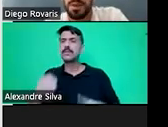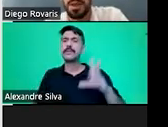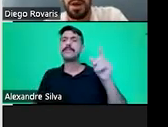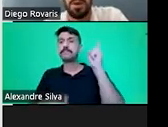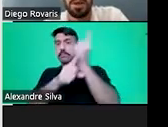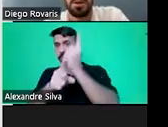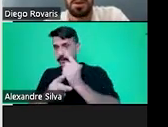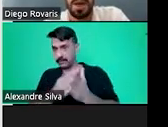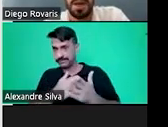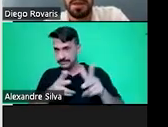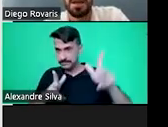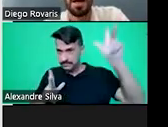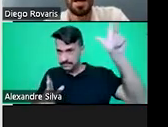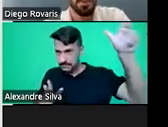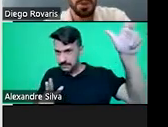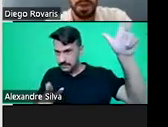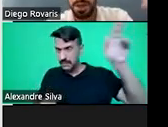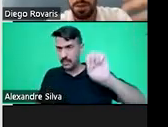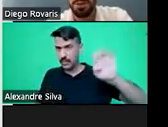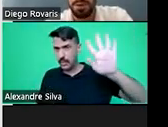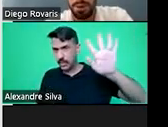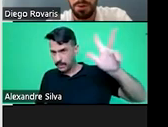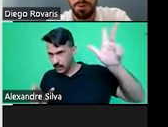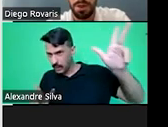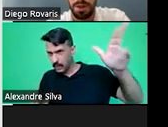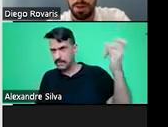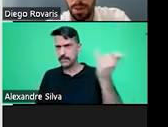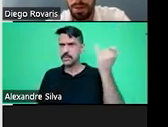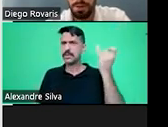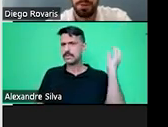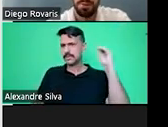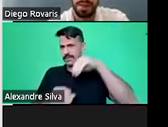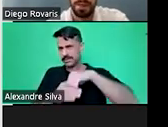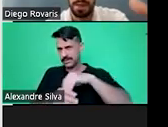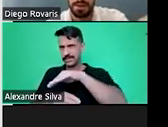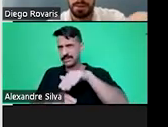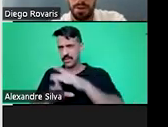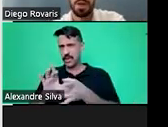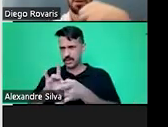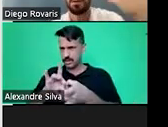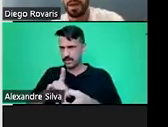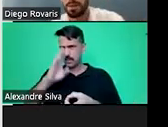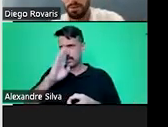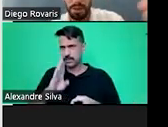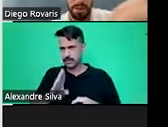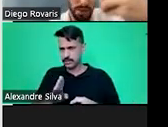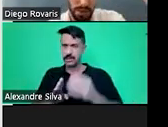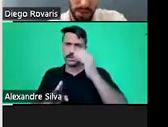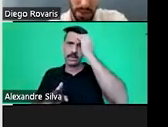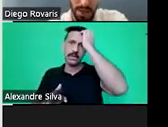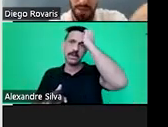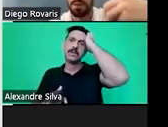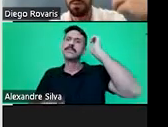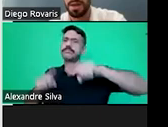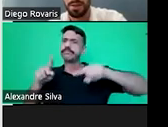encontra com amostras europeias é importante dentro do nosso contexto brasileiro, diverso em termos